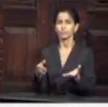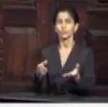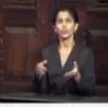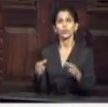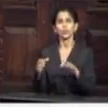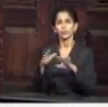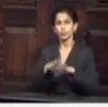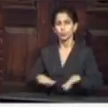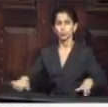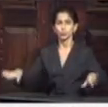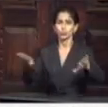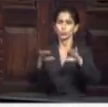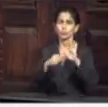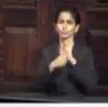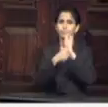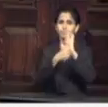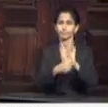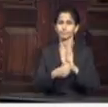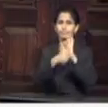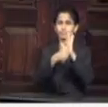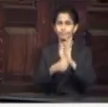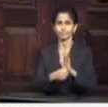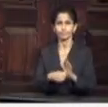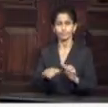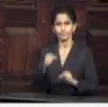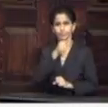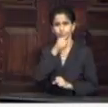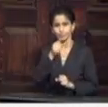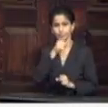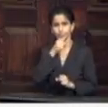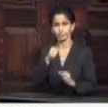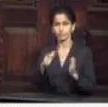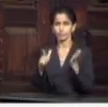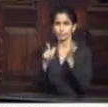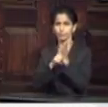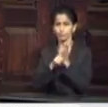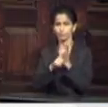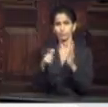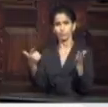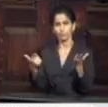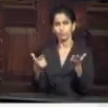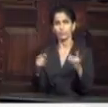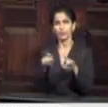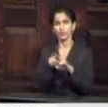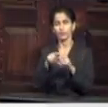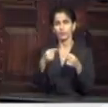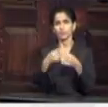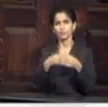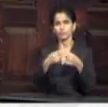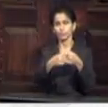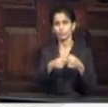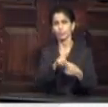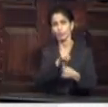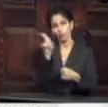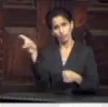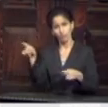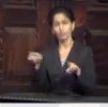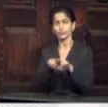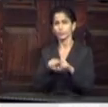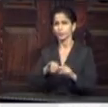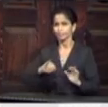geral. Os jornalistas no interior são tão